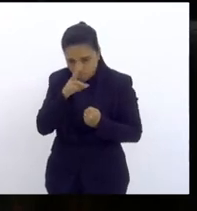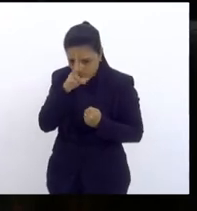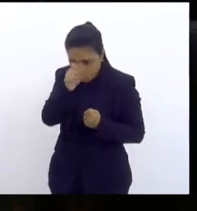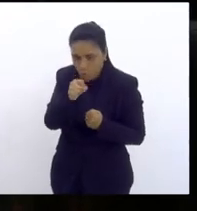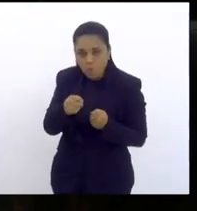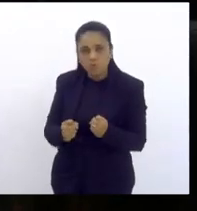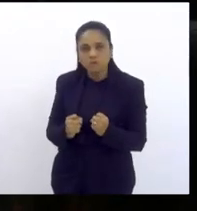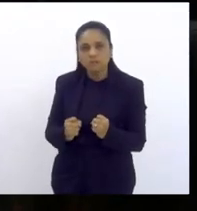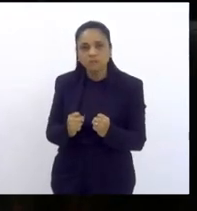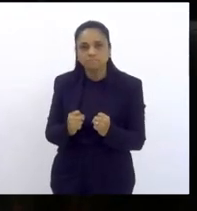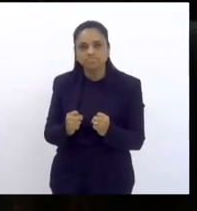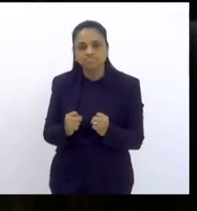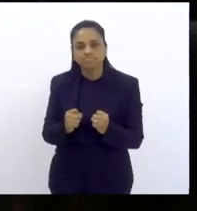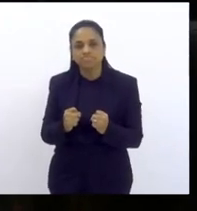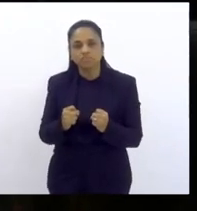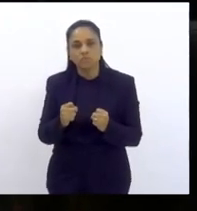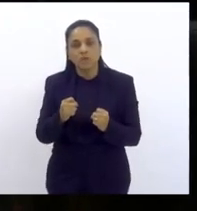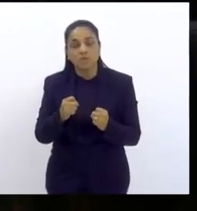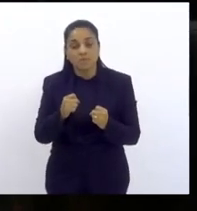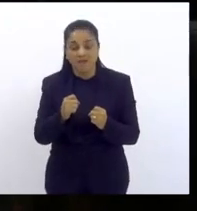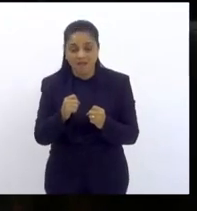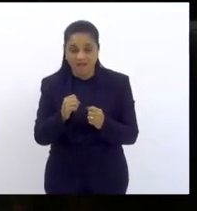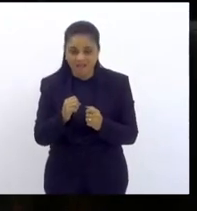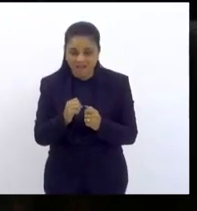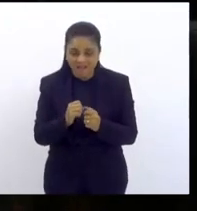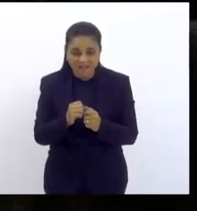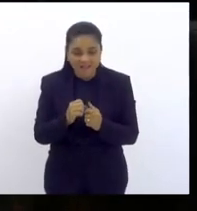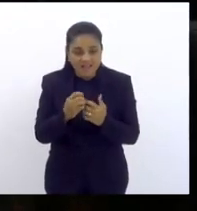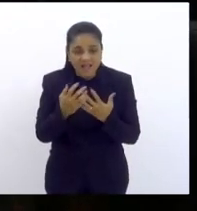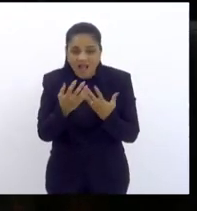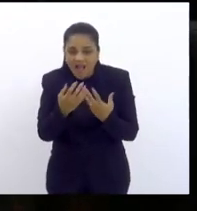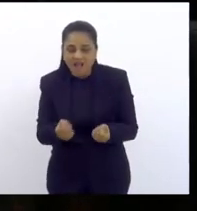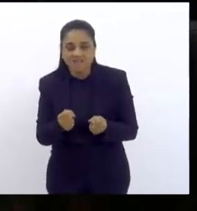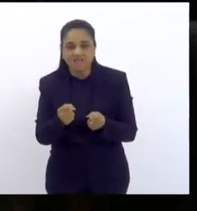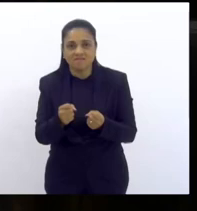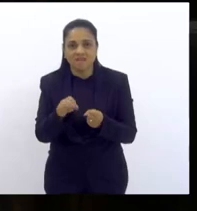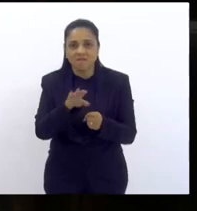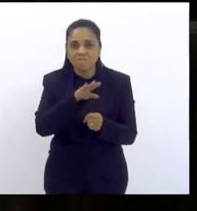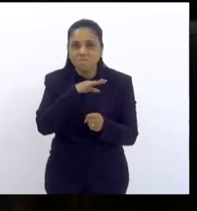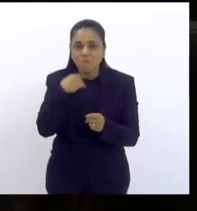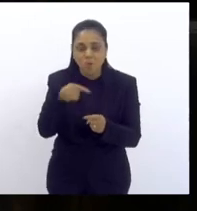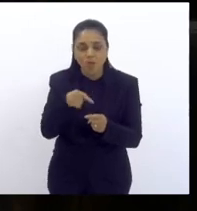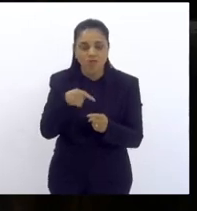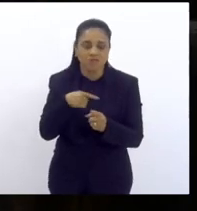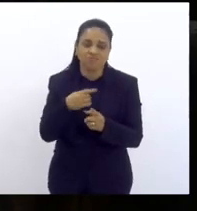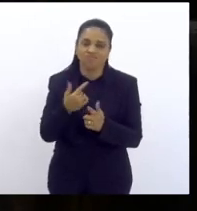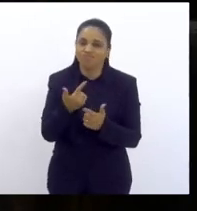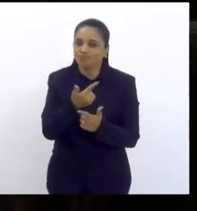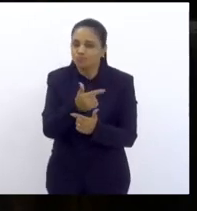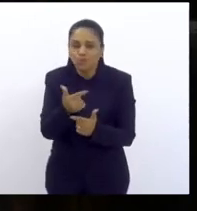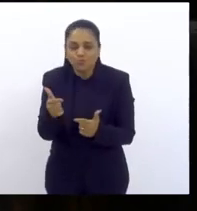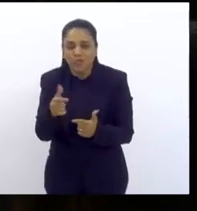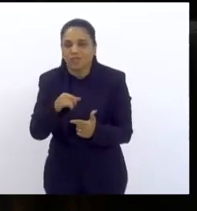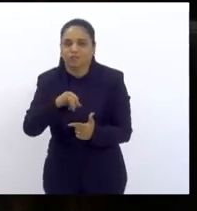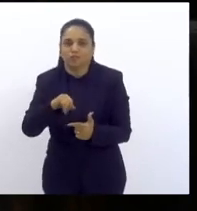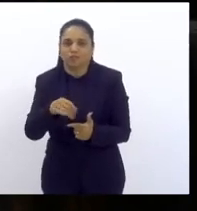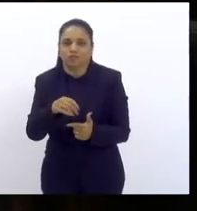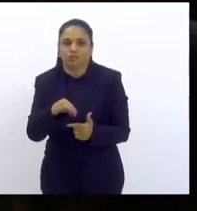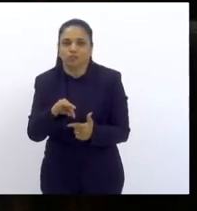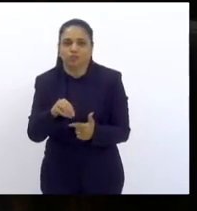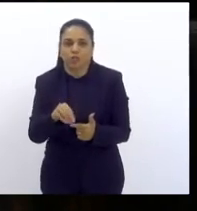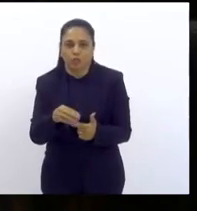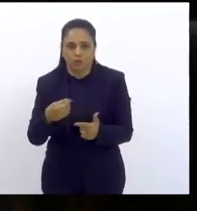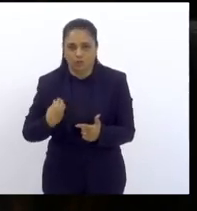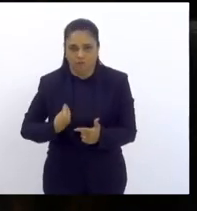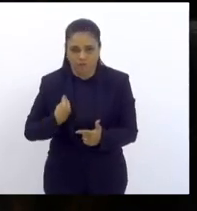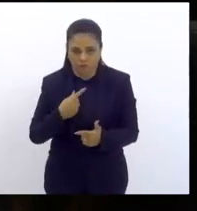para se autorizar uma eutanásia na suipa a gente vai ter que provar muito que não tem mais jeito certo então